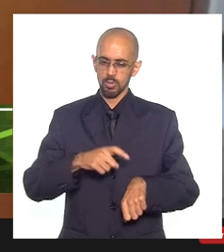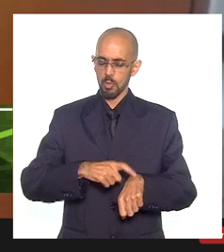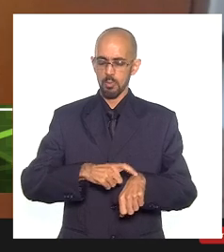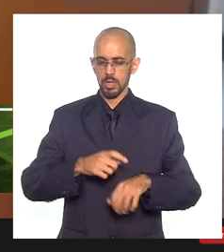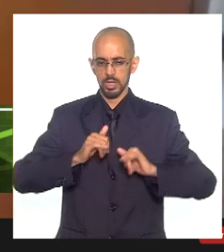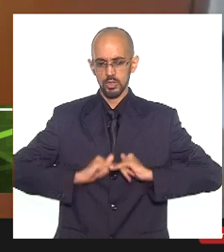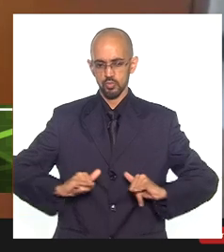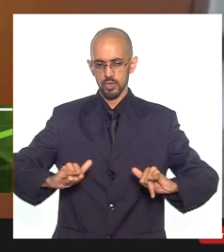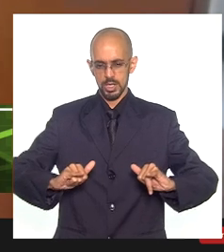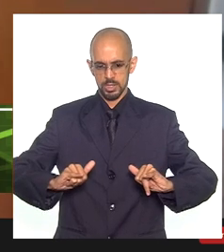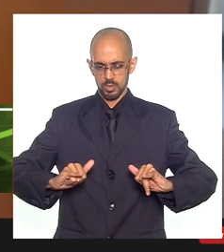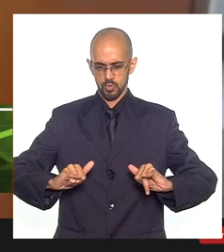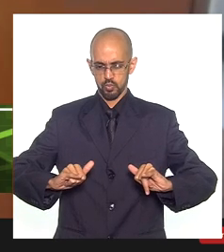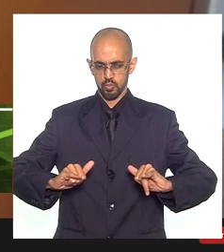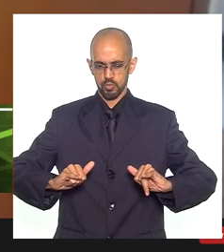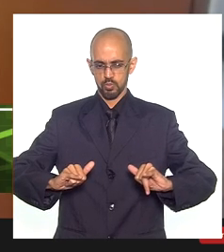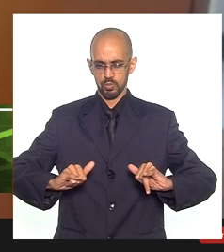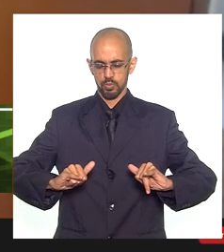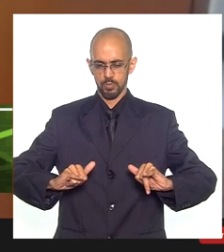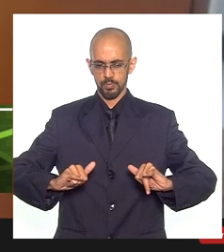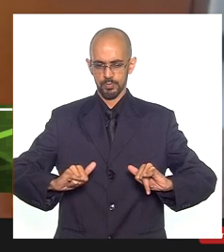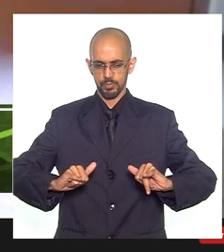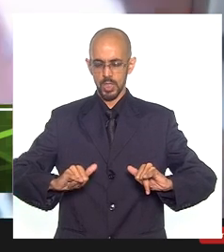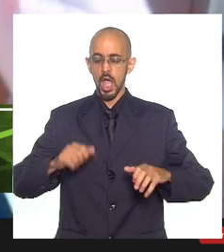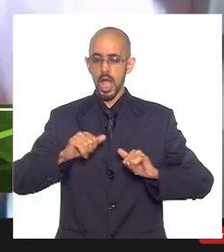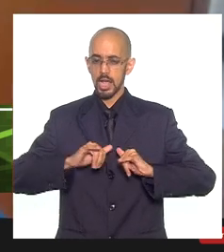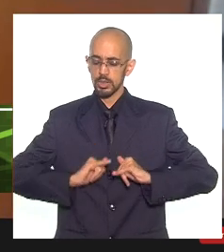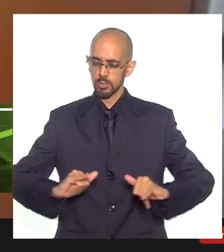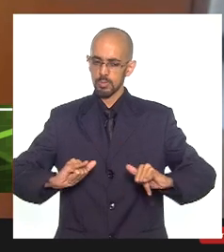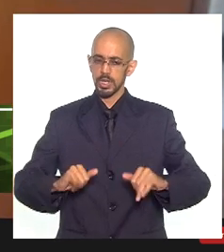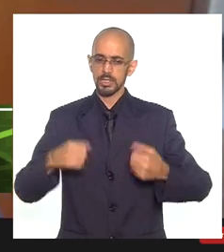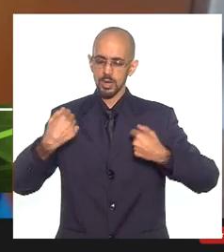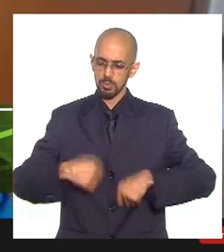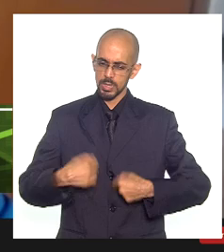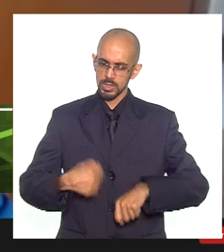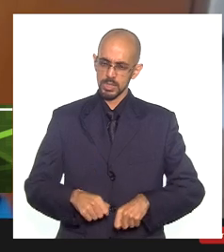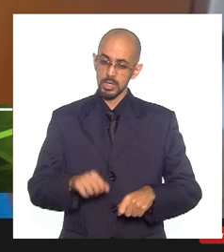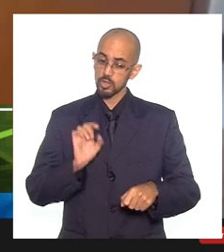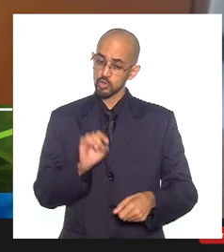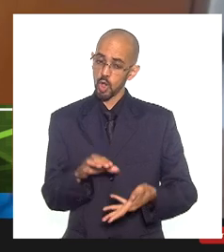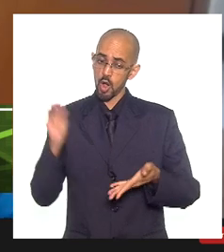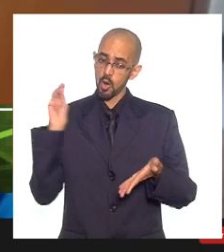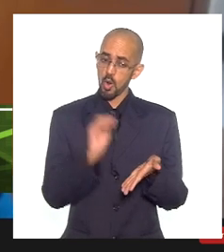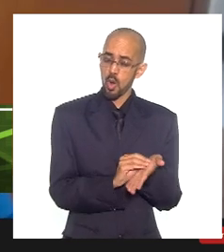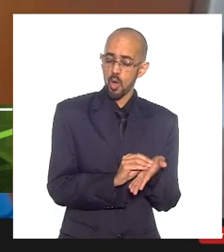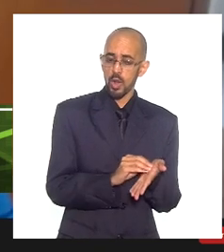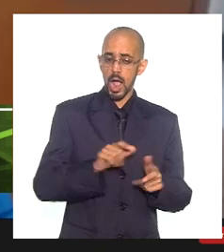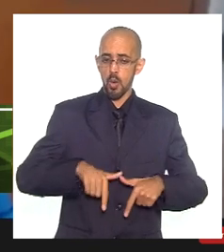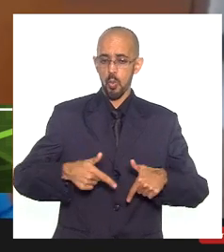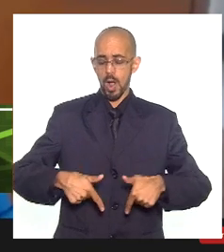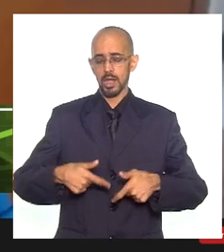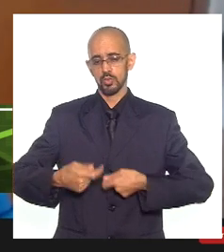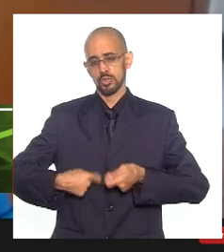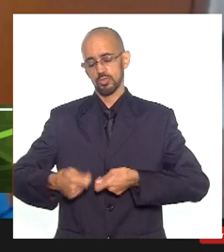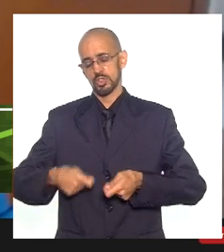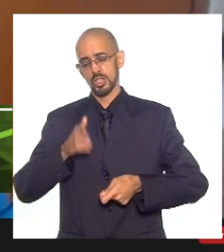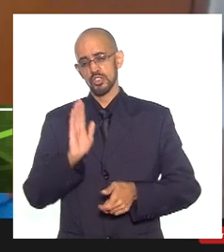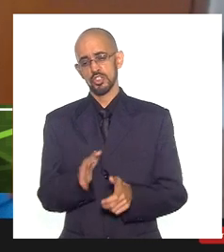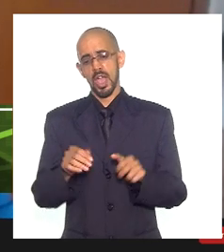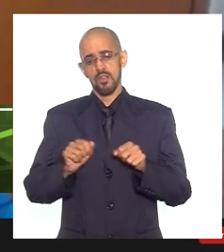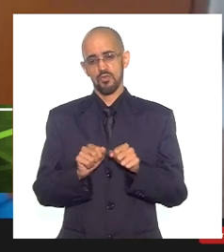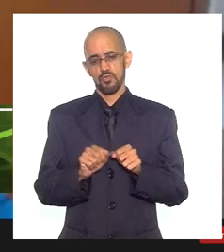A publicação deve se limitar a colocar no diário oficial o ato administrativo praticado